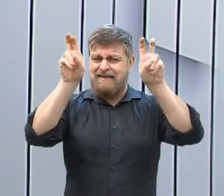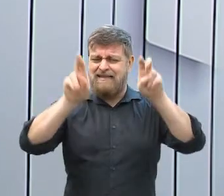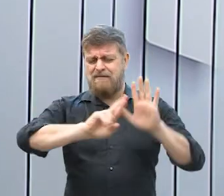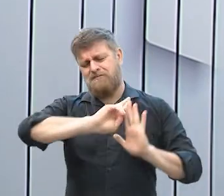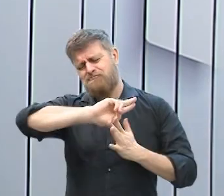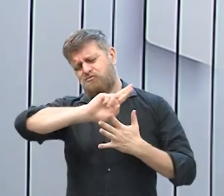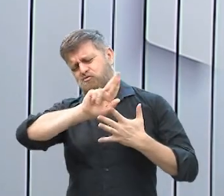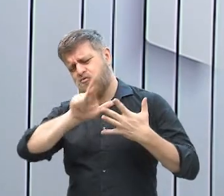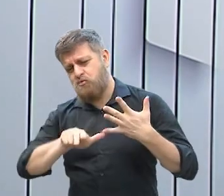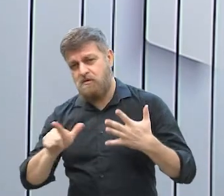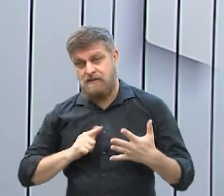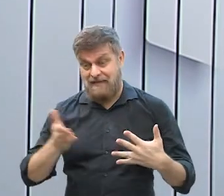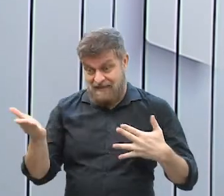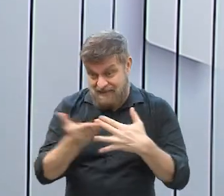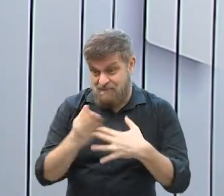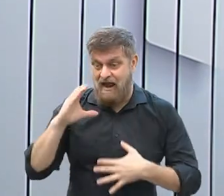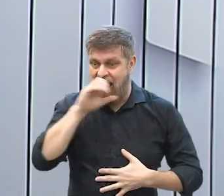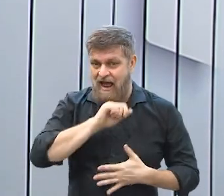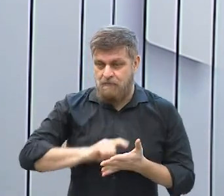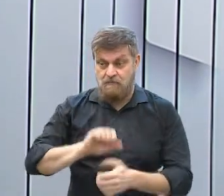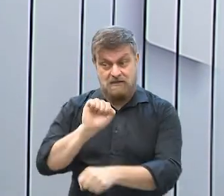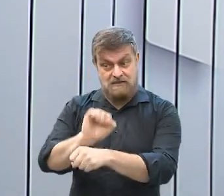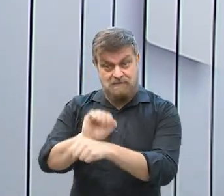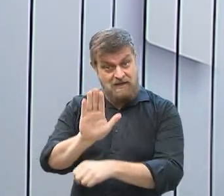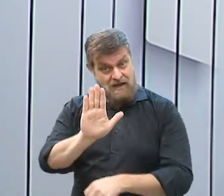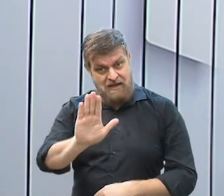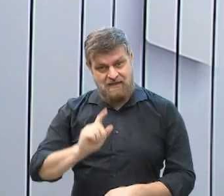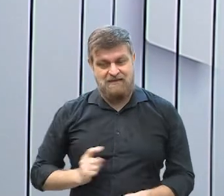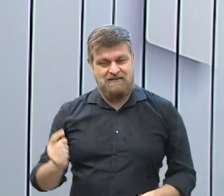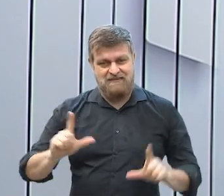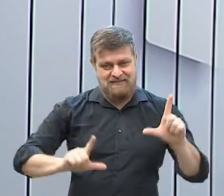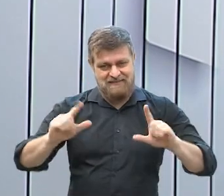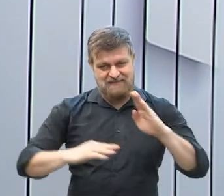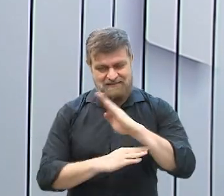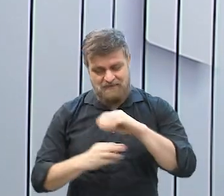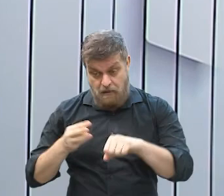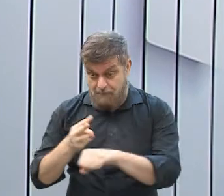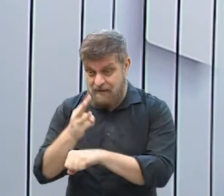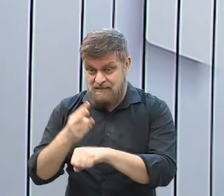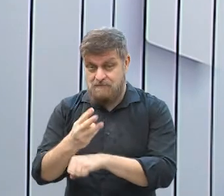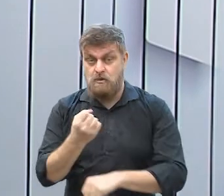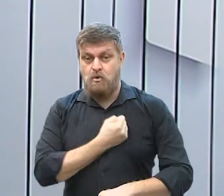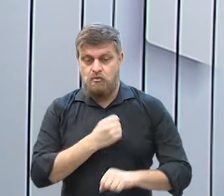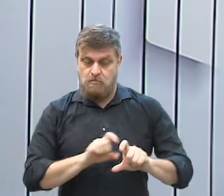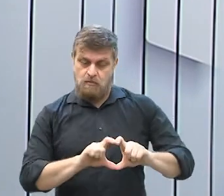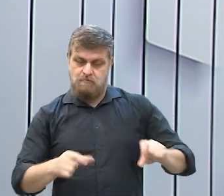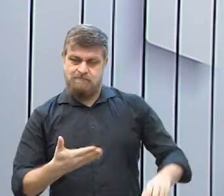ainda para abordar, um rápido intervalo, não saia daí, continue participando em